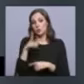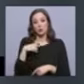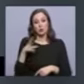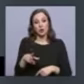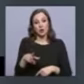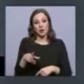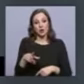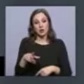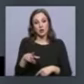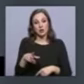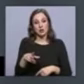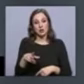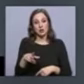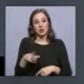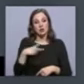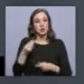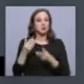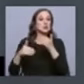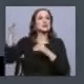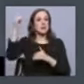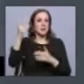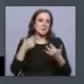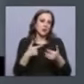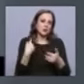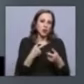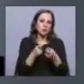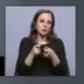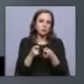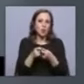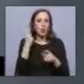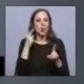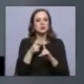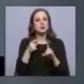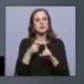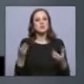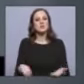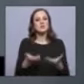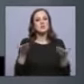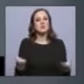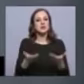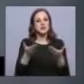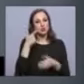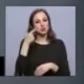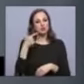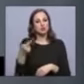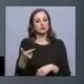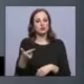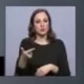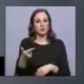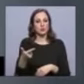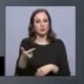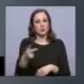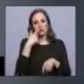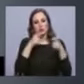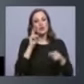longe de portugal portugal está num nível muito assim mas o objetivo é realmente fomentaria o turismo é que as pessoas vejam